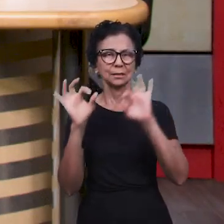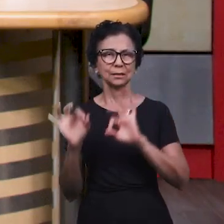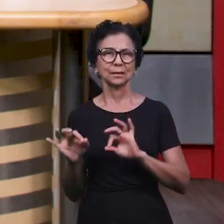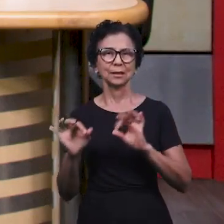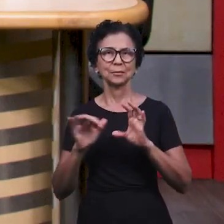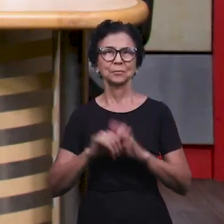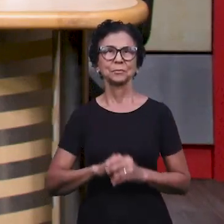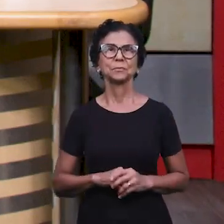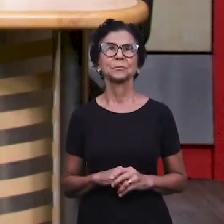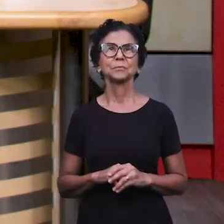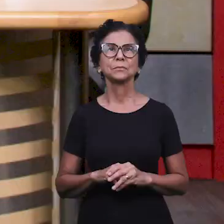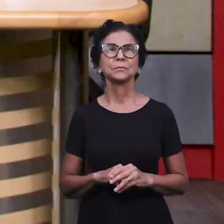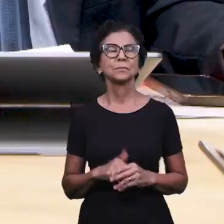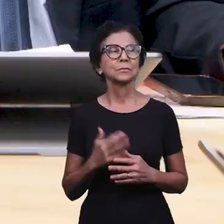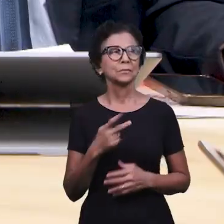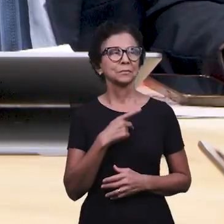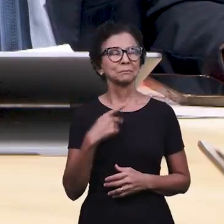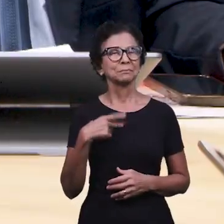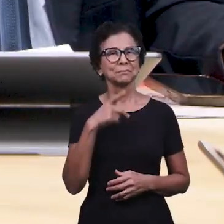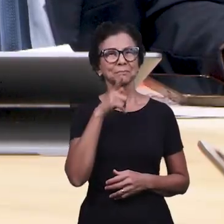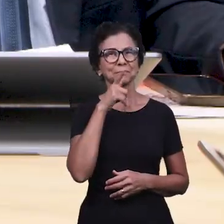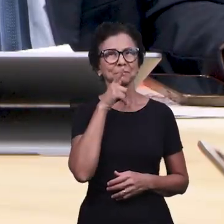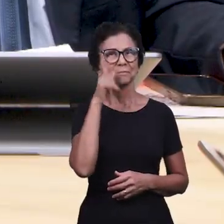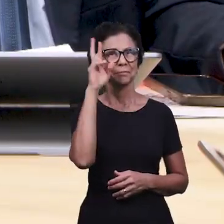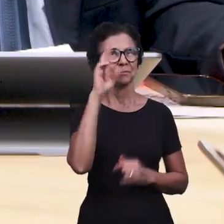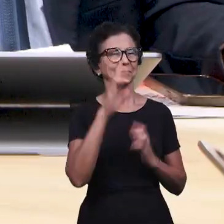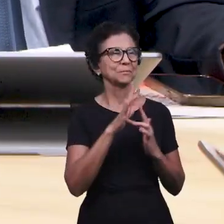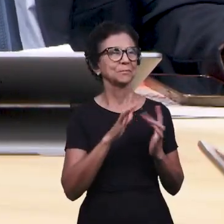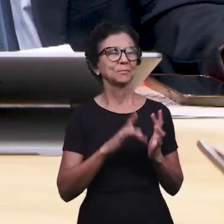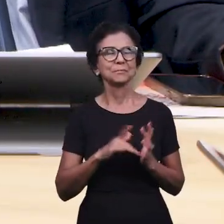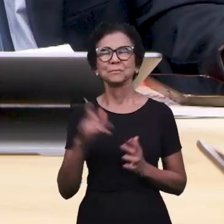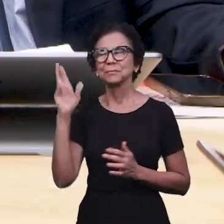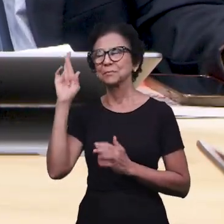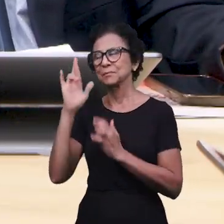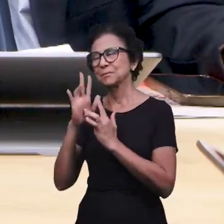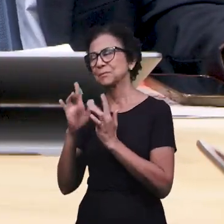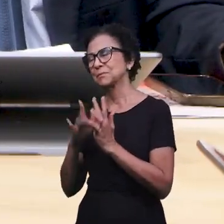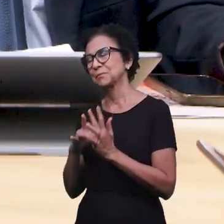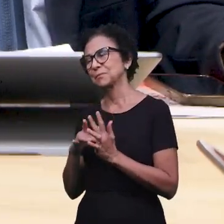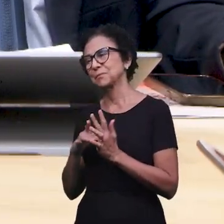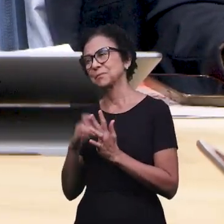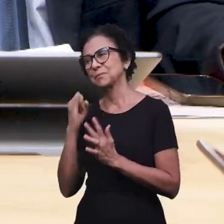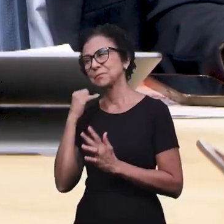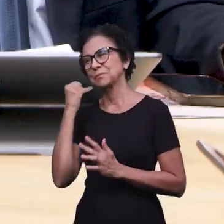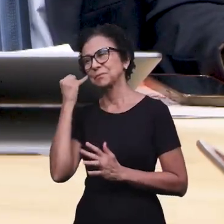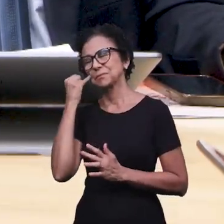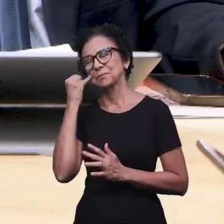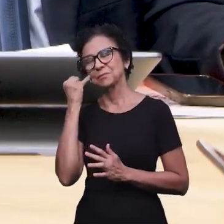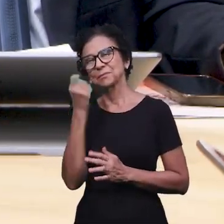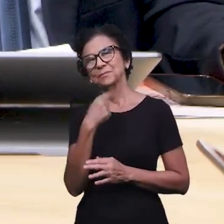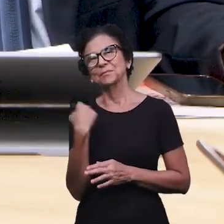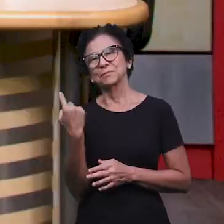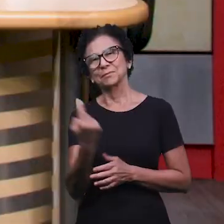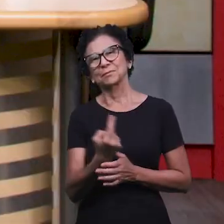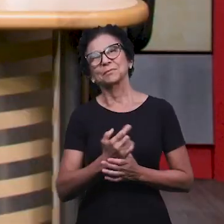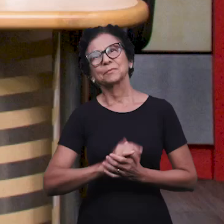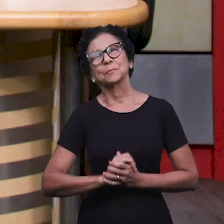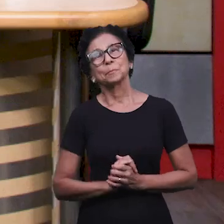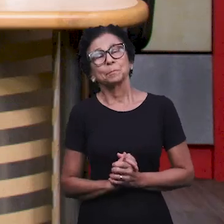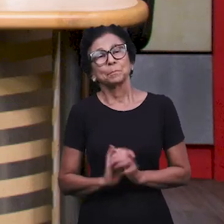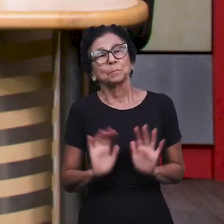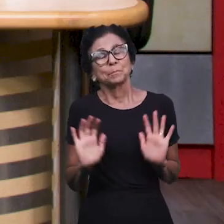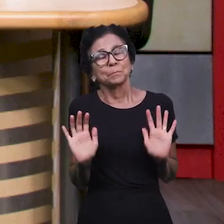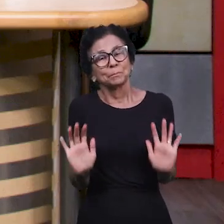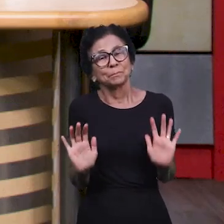Senhor. Amém. Pastor Gilson Souza, paz do Senhor. A paz do Senhor, pastor Josias, a paz do Senhor, pastor Daniel, a paz do Senhor, nossos ouvintes. Do ponto de vista